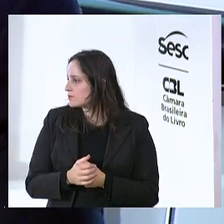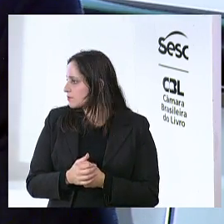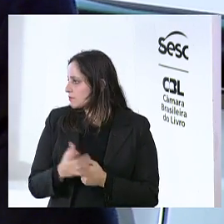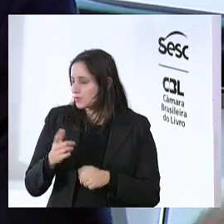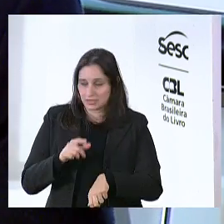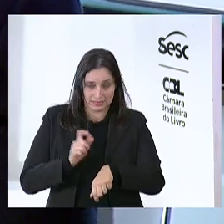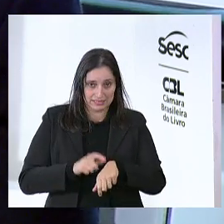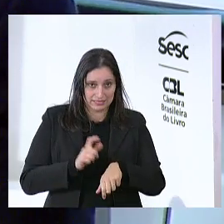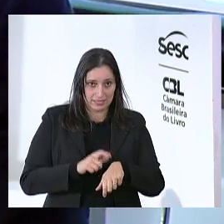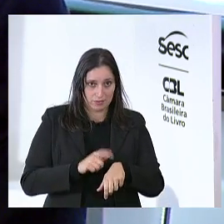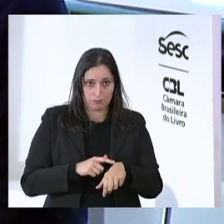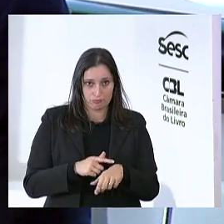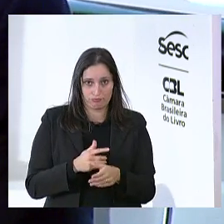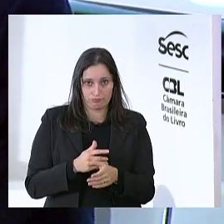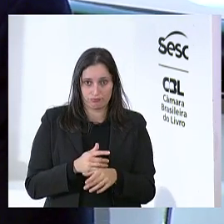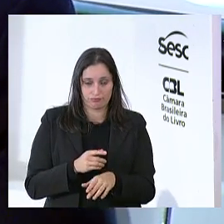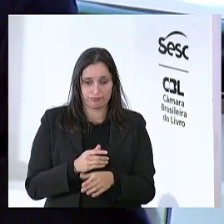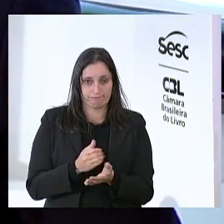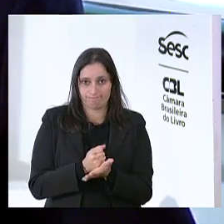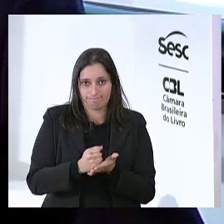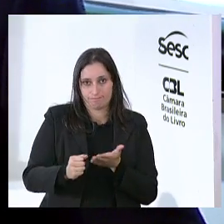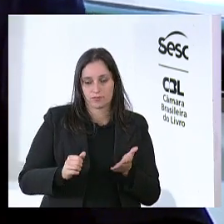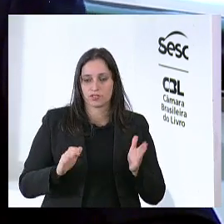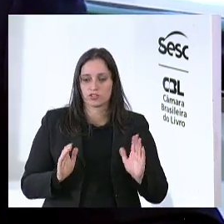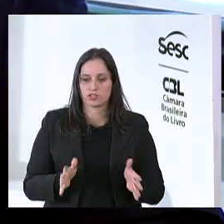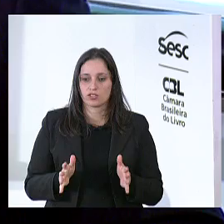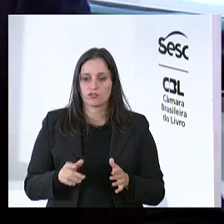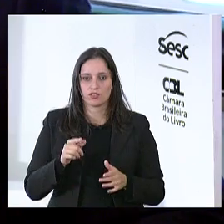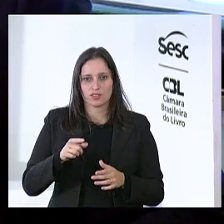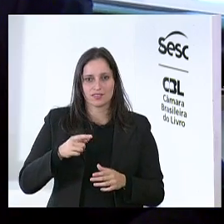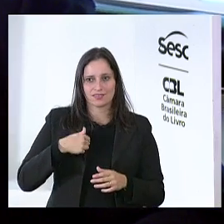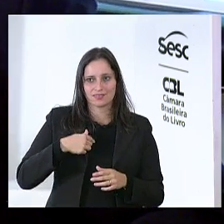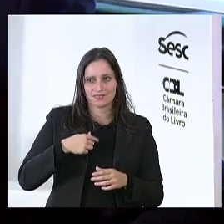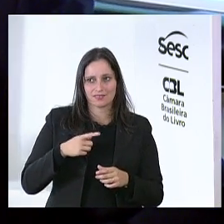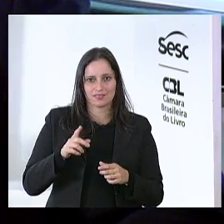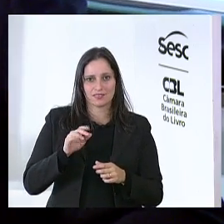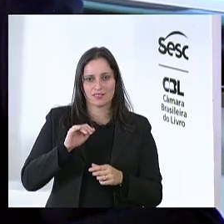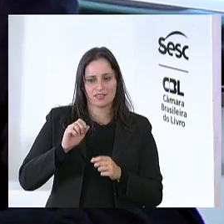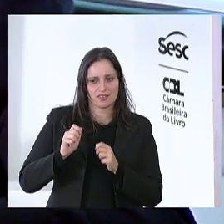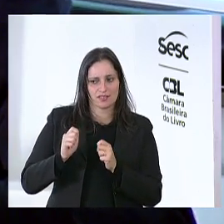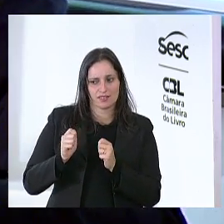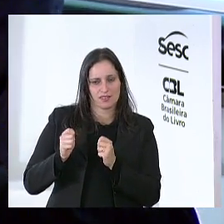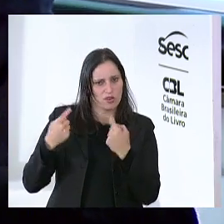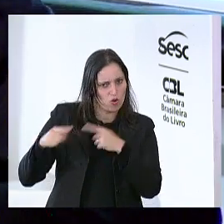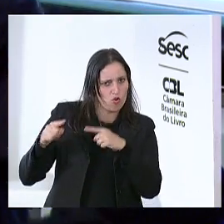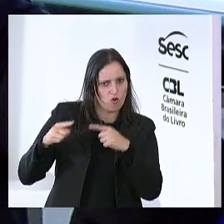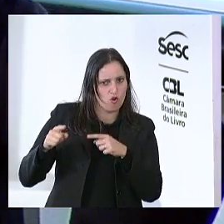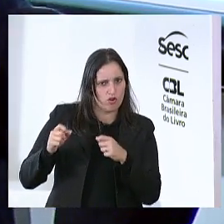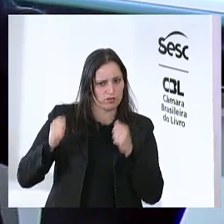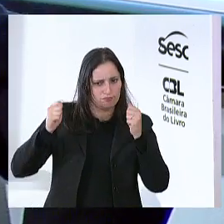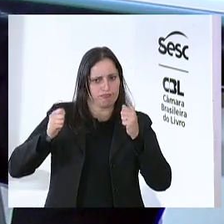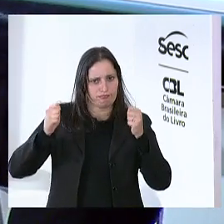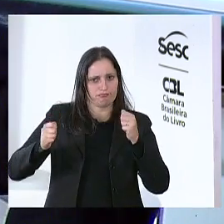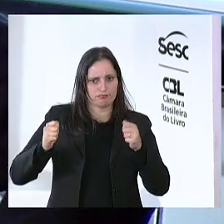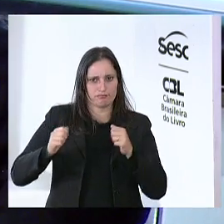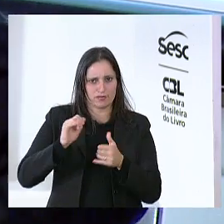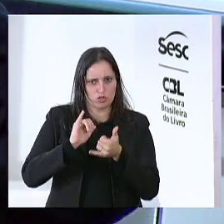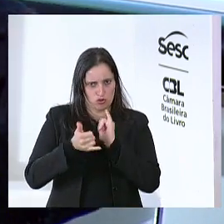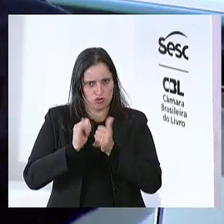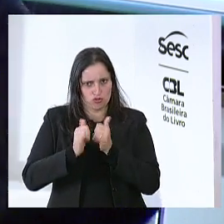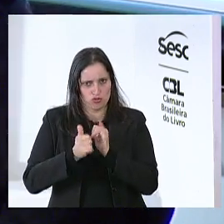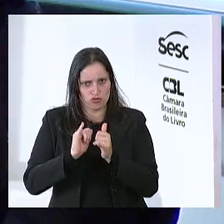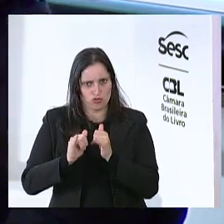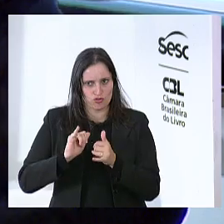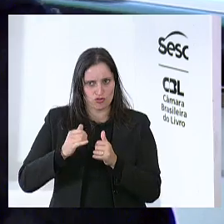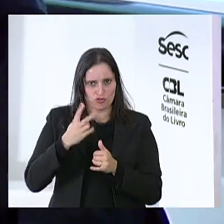tempo. Aliás, eu chamo de revoltas de junho porque essa é uma tradição da historiografia brasileira. Né? A historiografia brasileira chama movimentos como o que